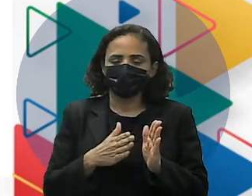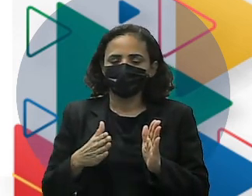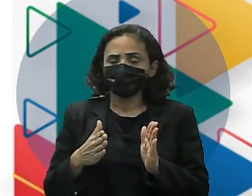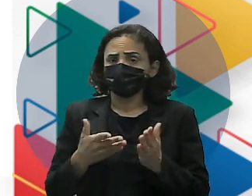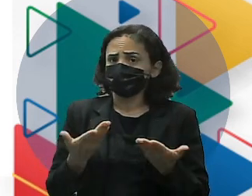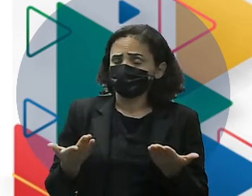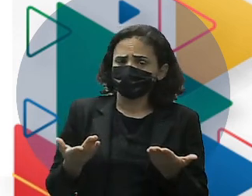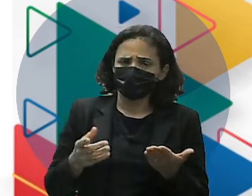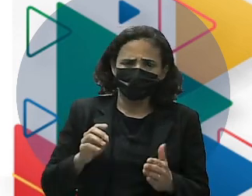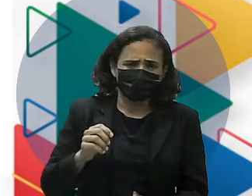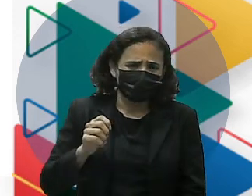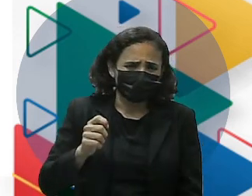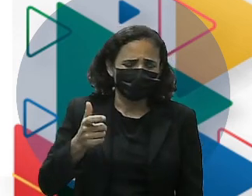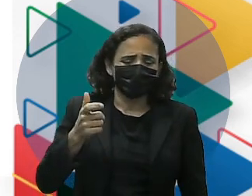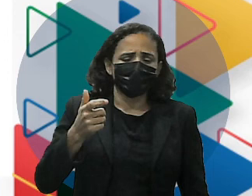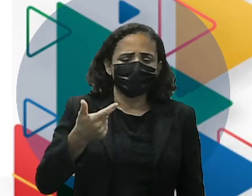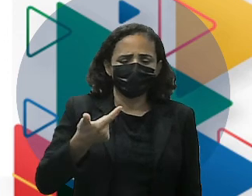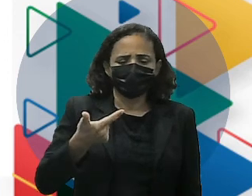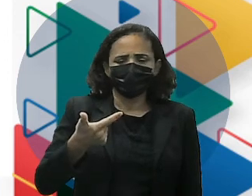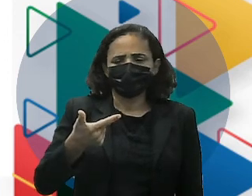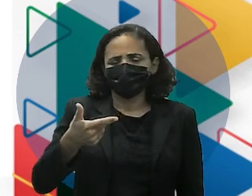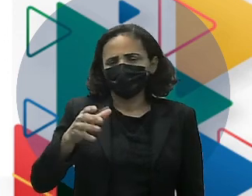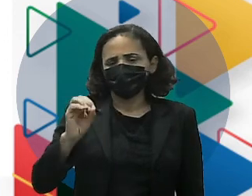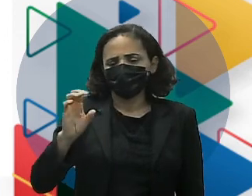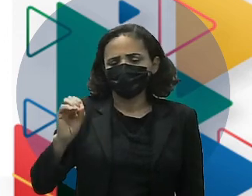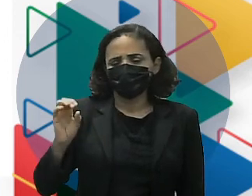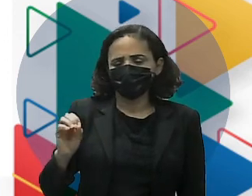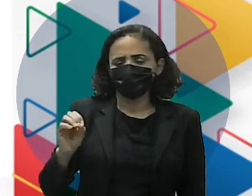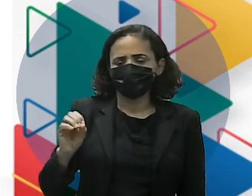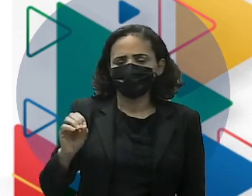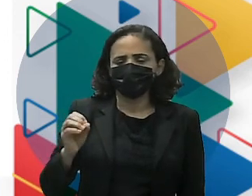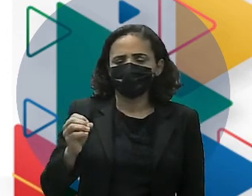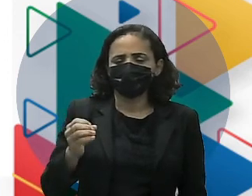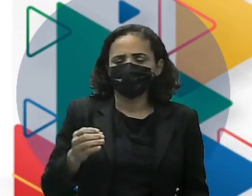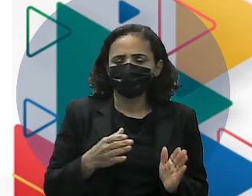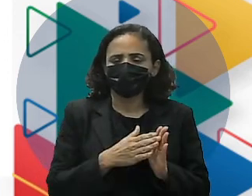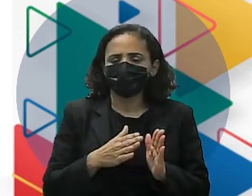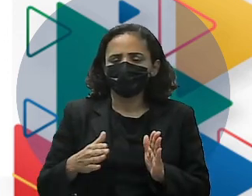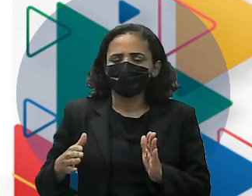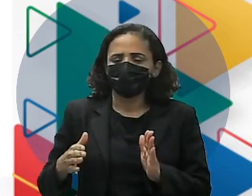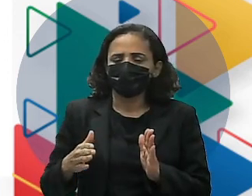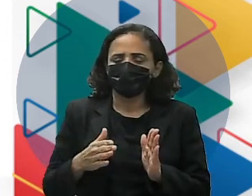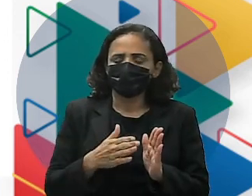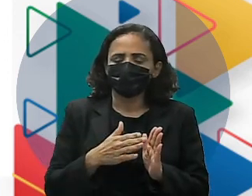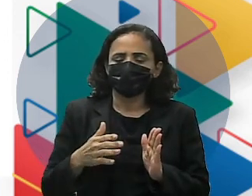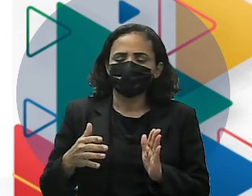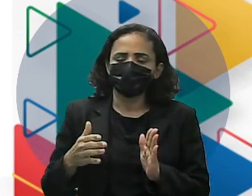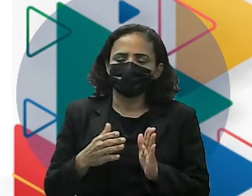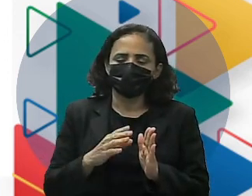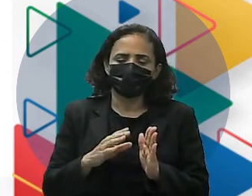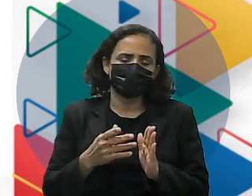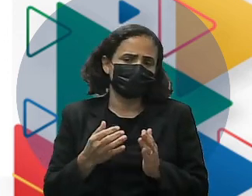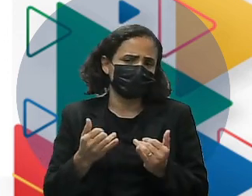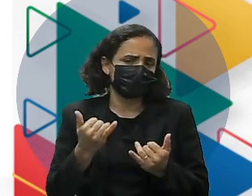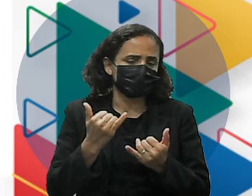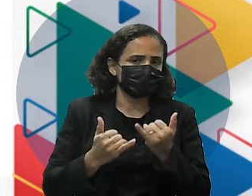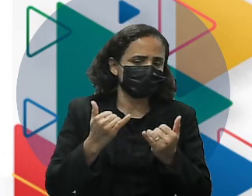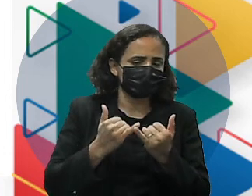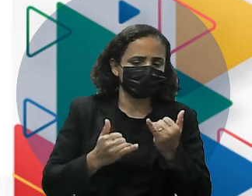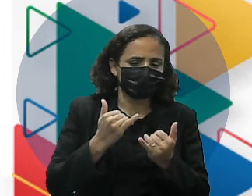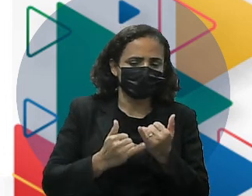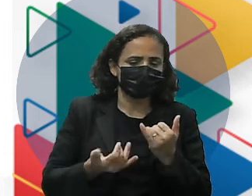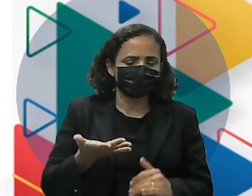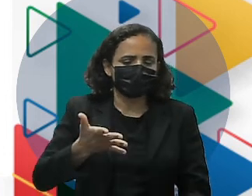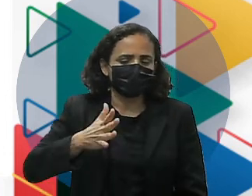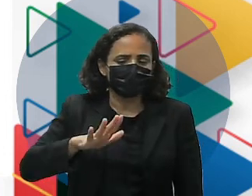aqui já chega perto de 200, perto demais, ó. Olha que legal. Na letra C, é igualzinho à letra A. Então,